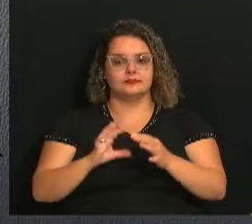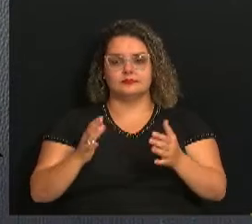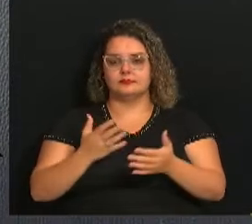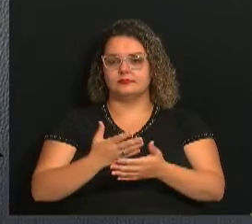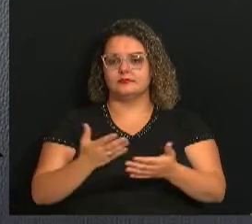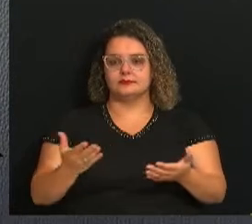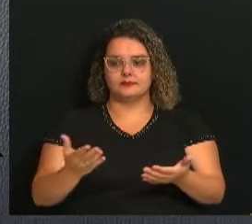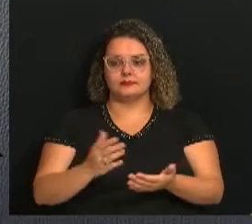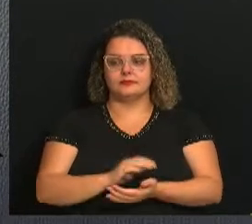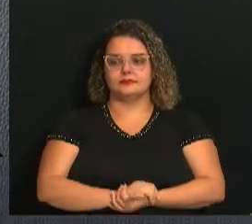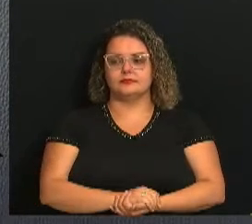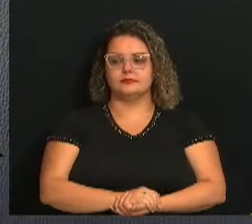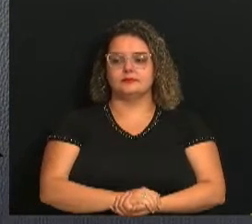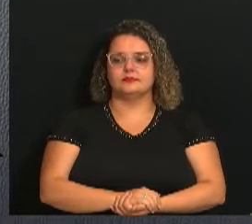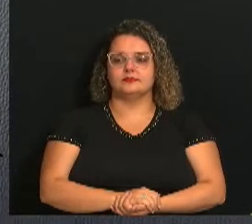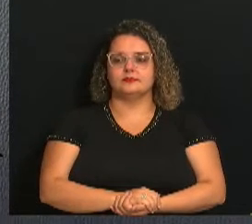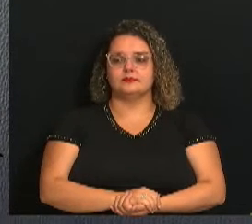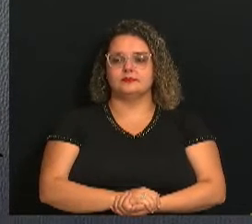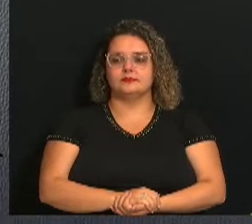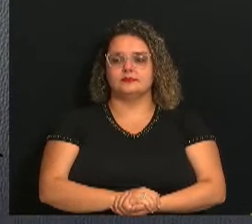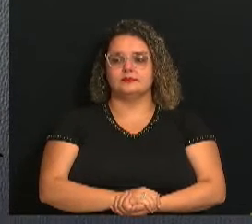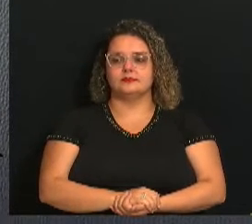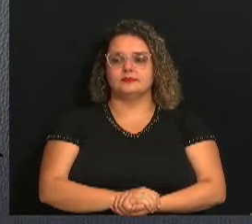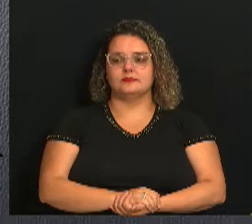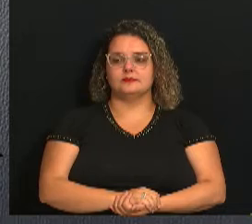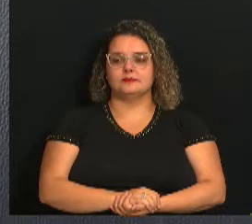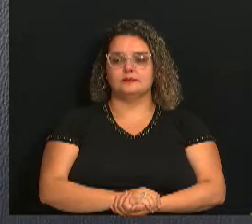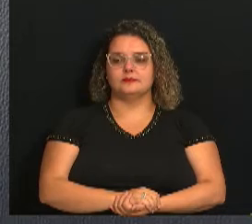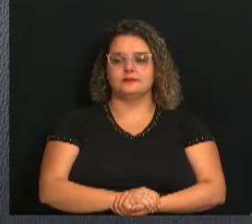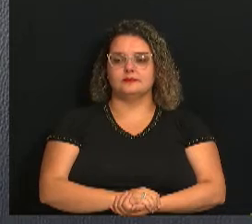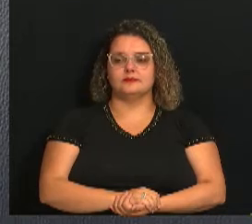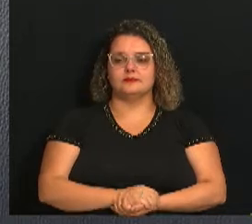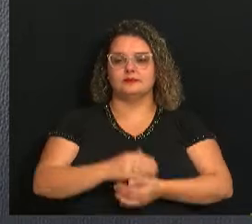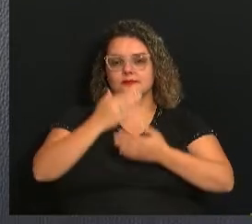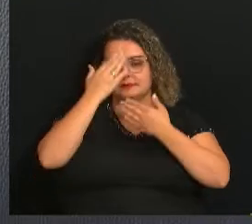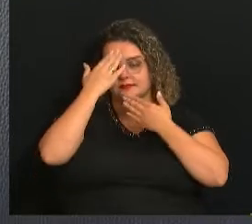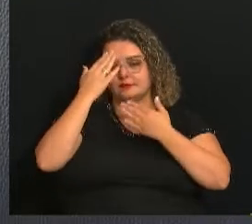fazer as questões aí que a gente vai estar acompanhando. Obrigada, Sônia.